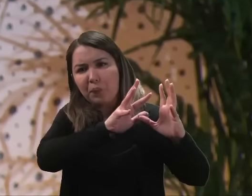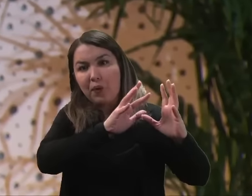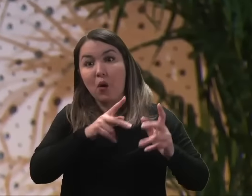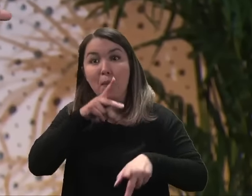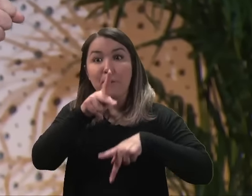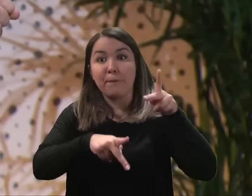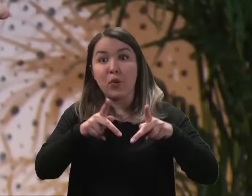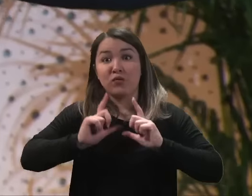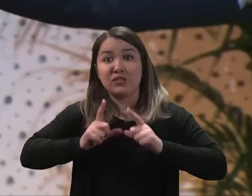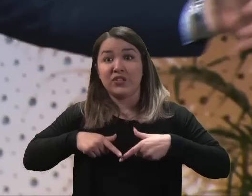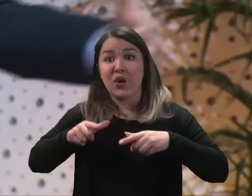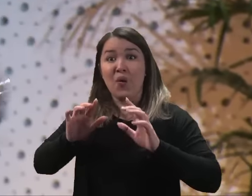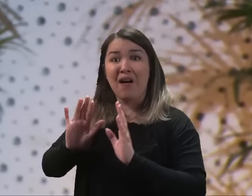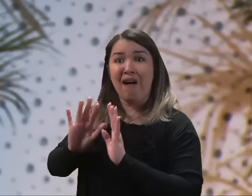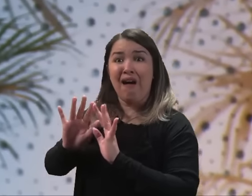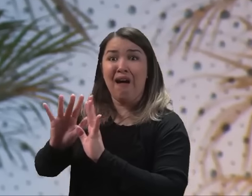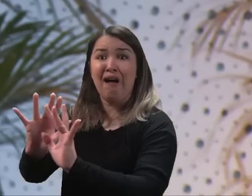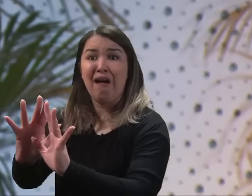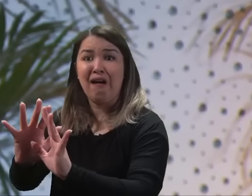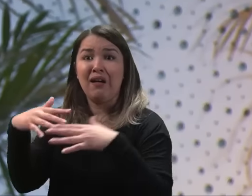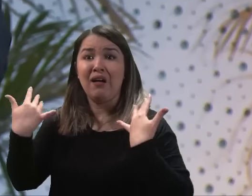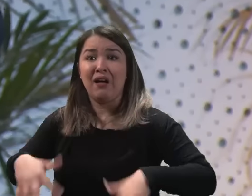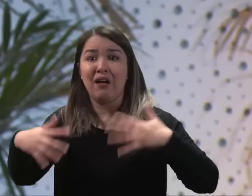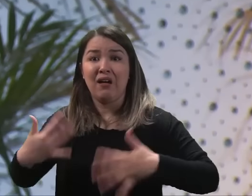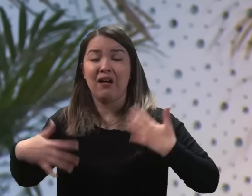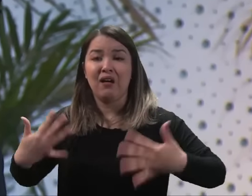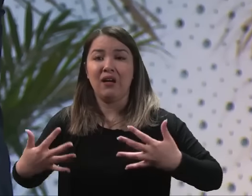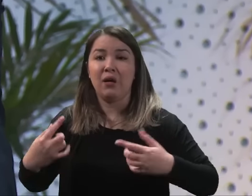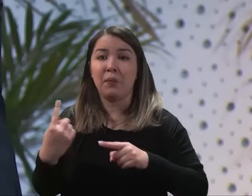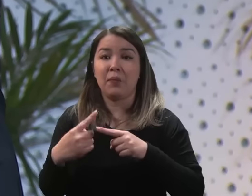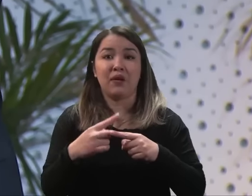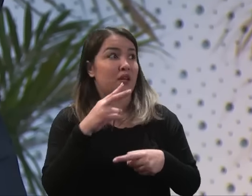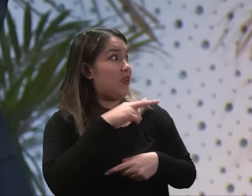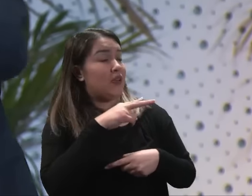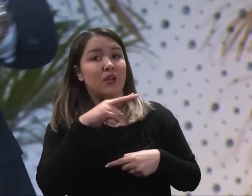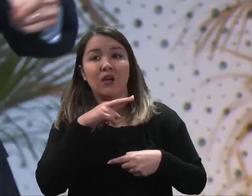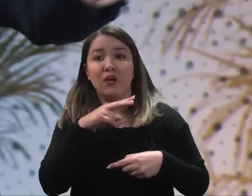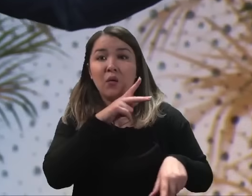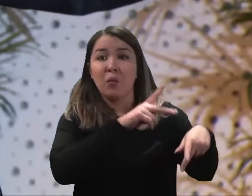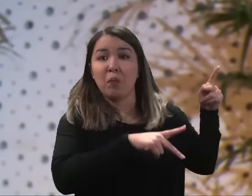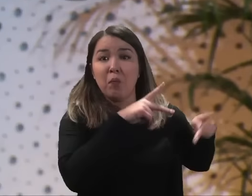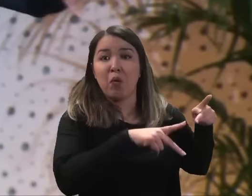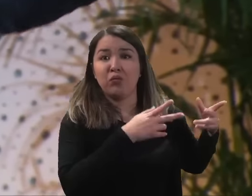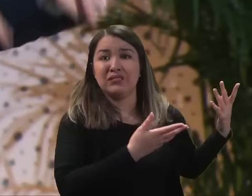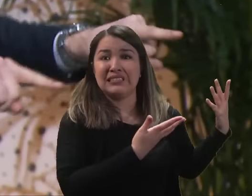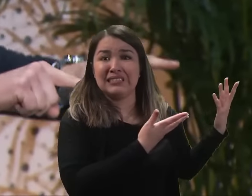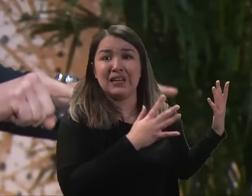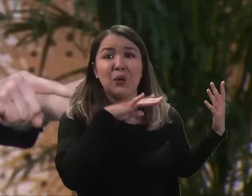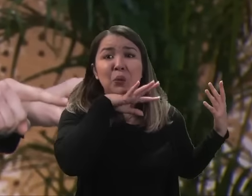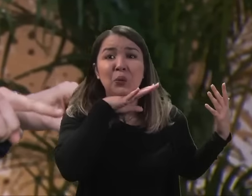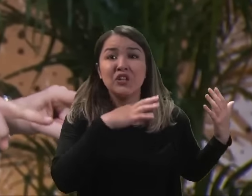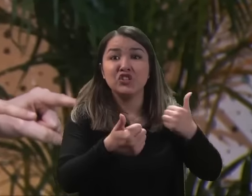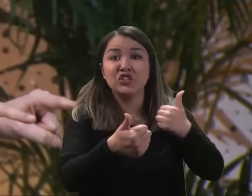com todo seu exército para perseguirem o povo de Israel porque apesar de tudo que havia